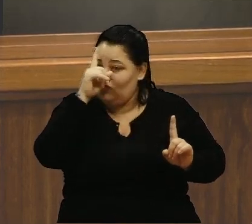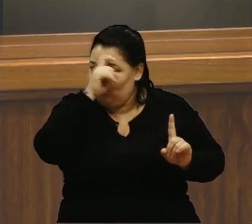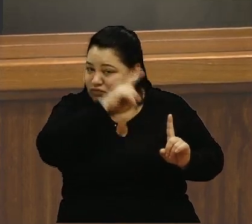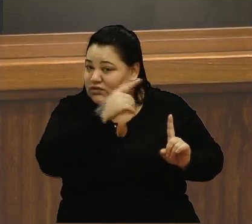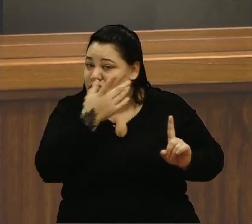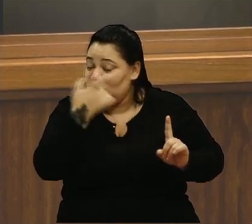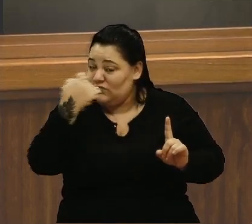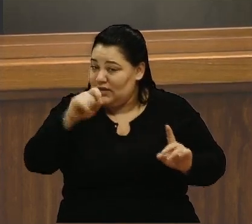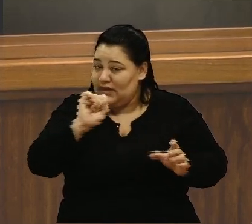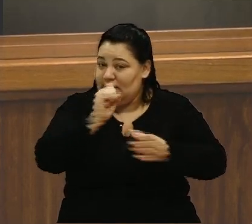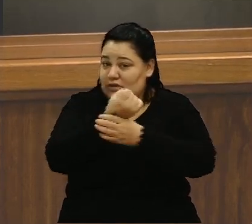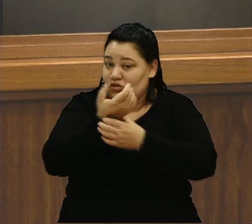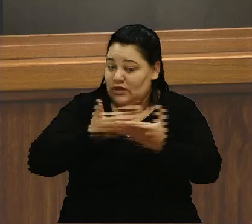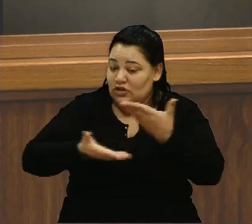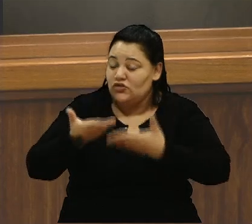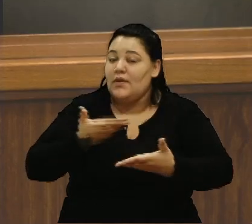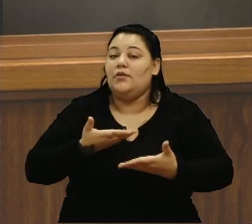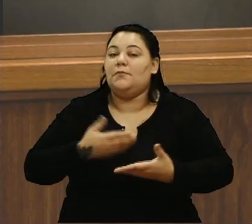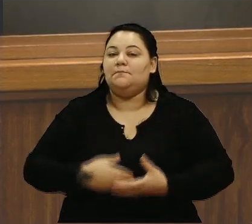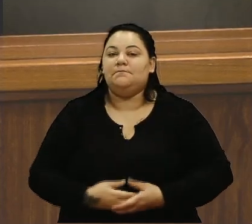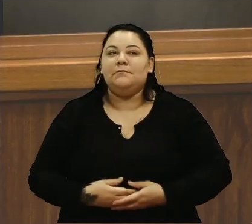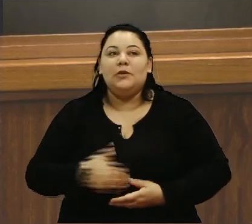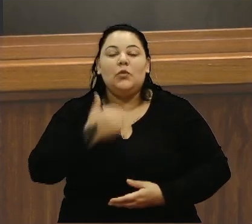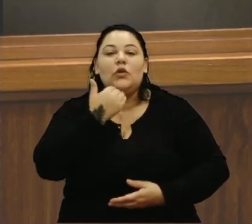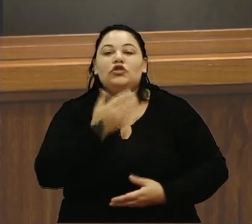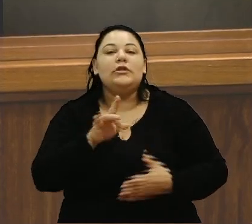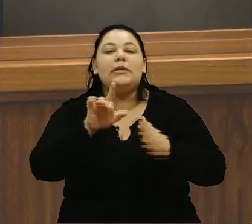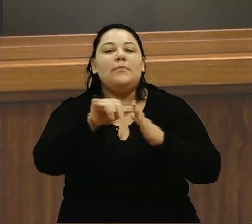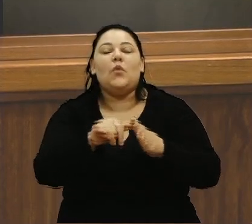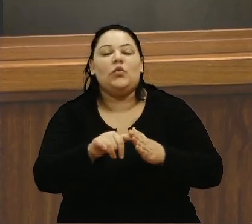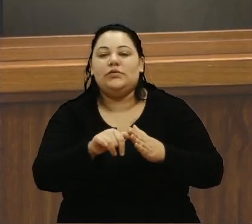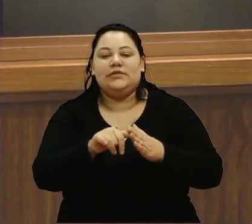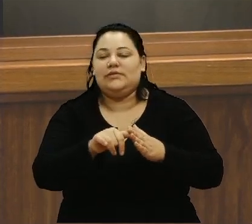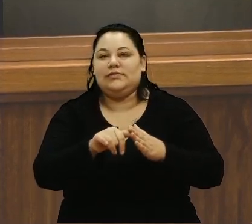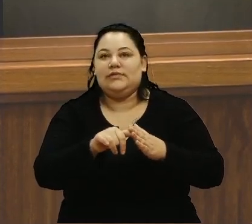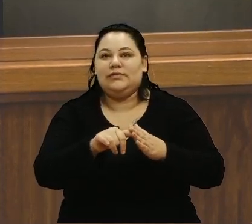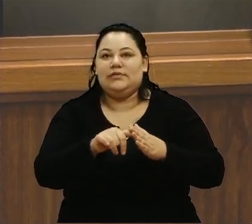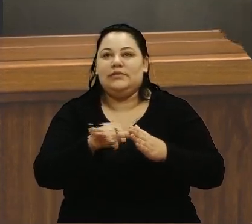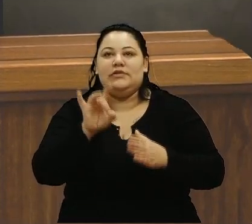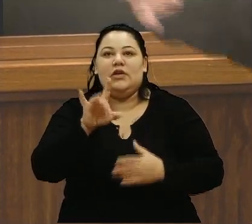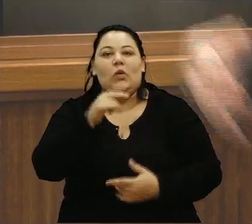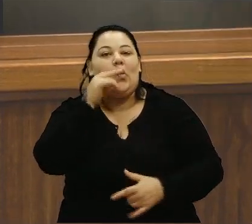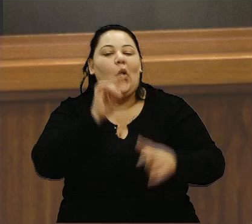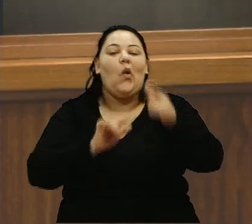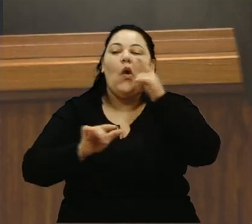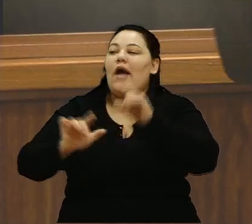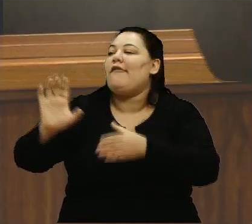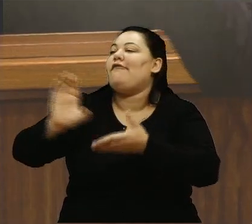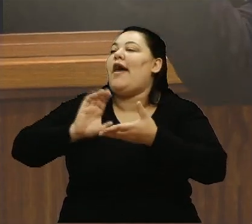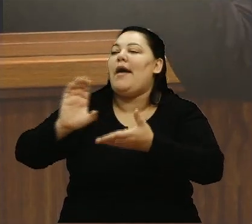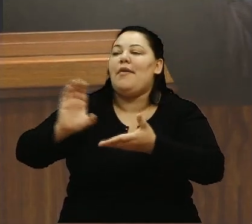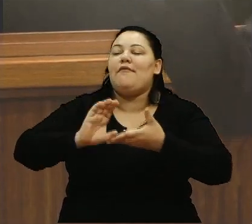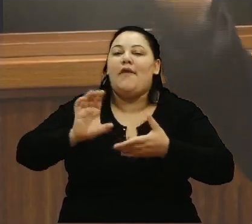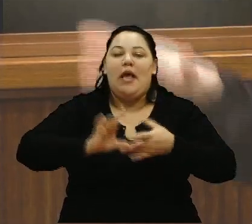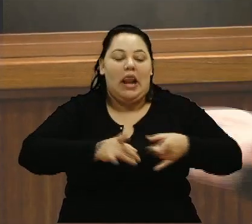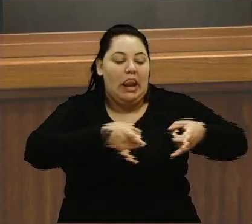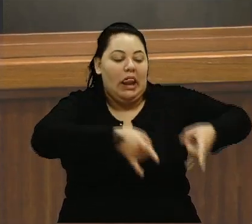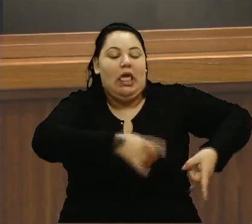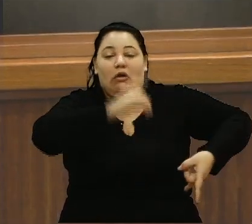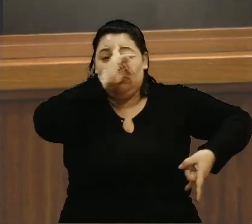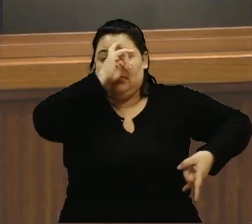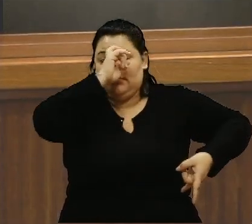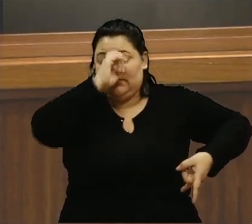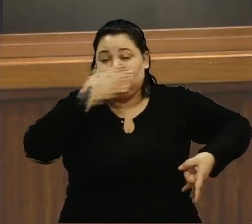esse atendimento lá na base. Então, não adianta depois nós ficarmos conseguindo verbas, leito para o hospital, se